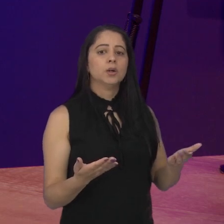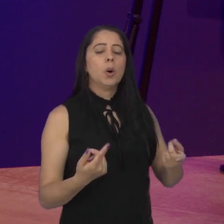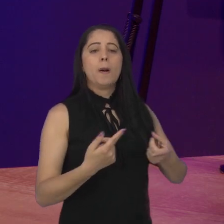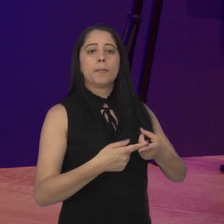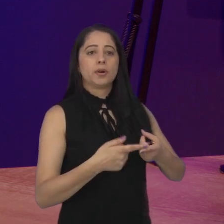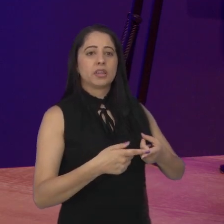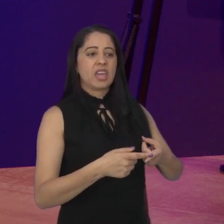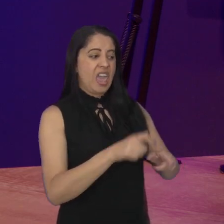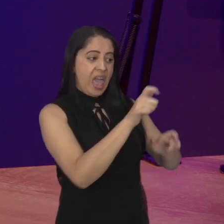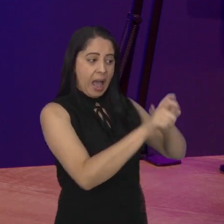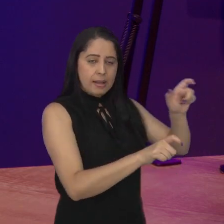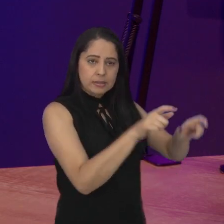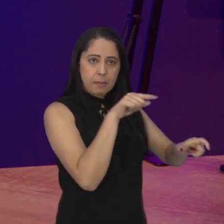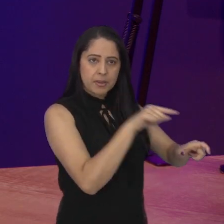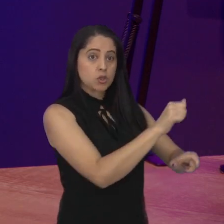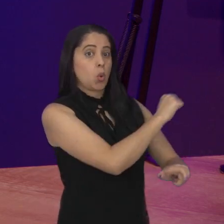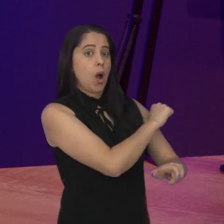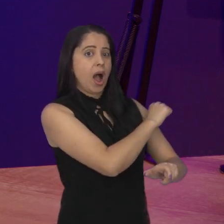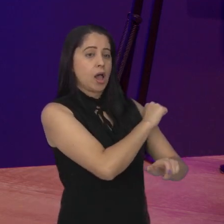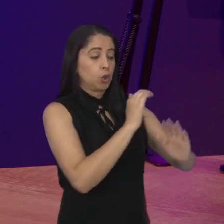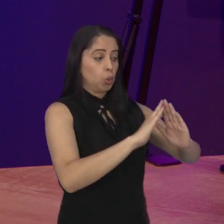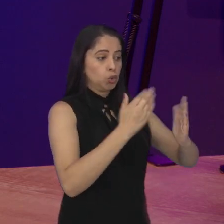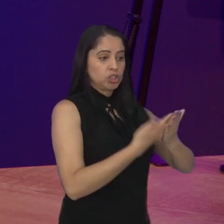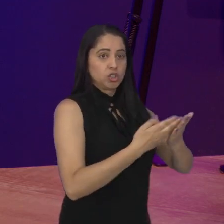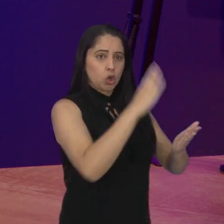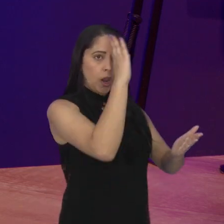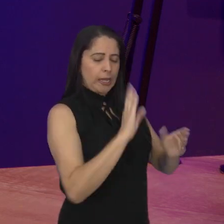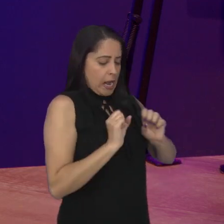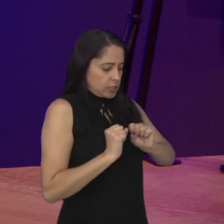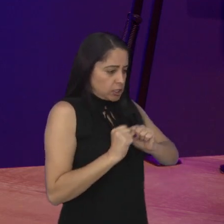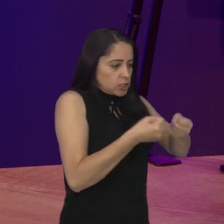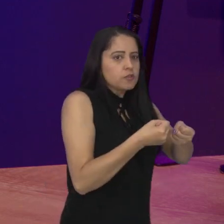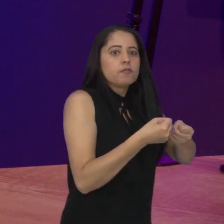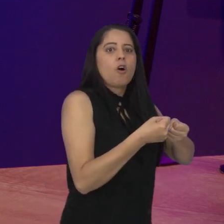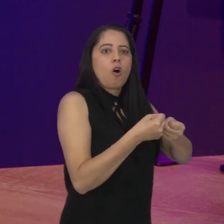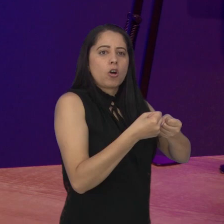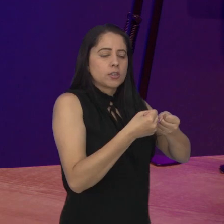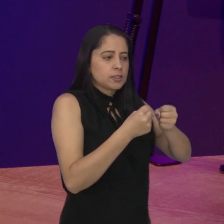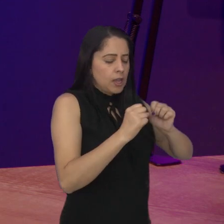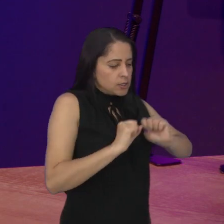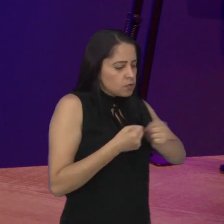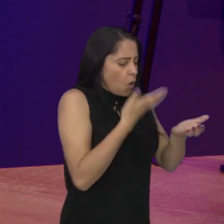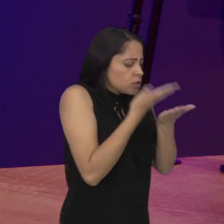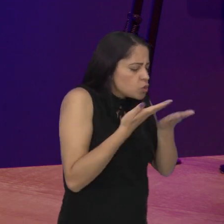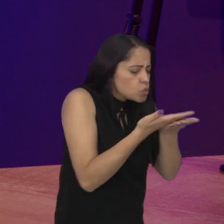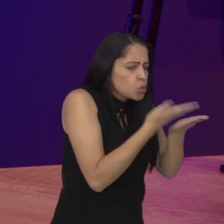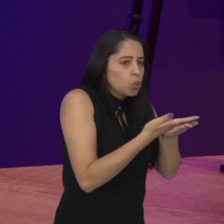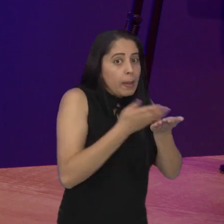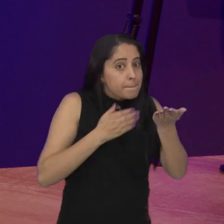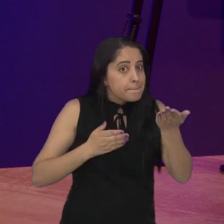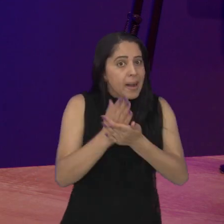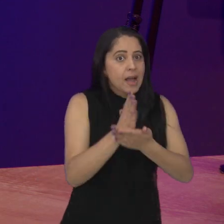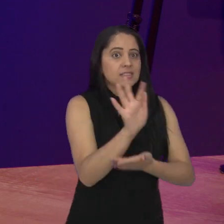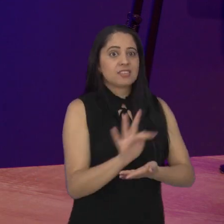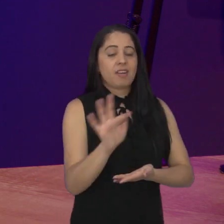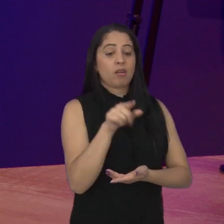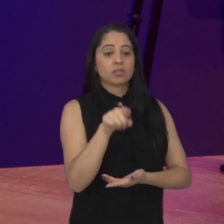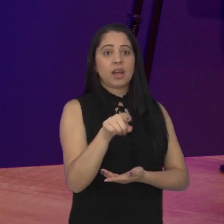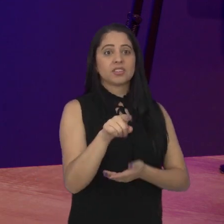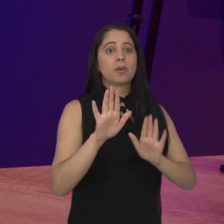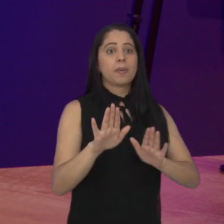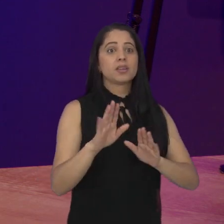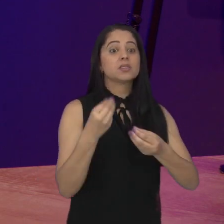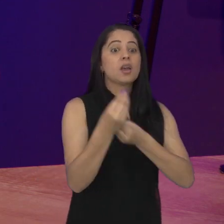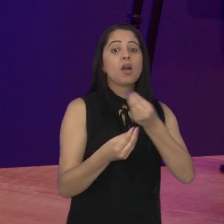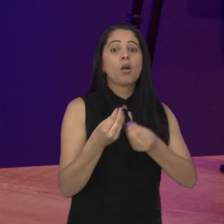quando essa pessoa que veio de escola pública consegue se esforçar, estudar e passar numa universidade pública, às vezes ela